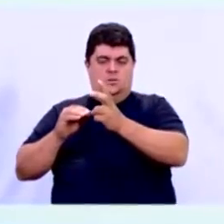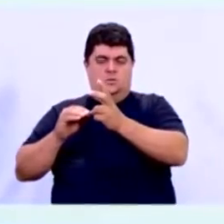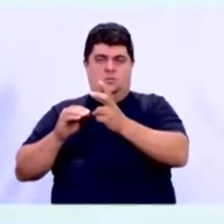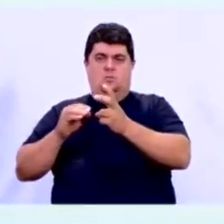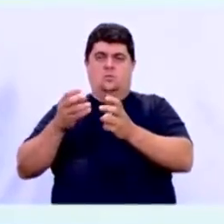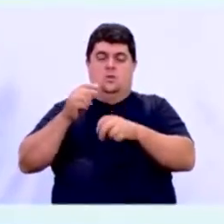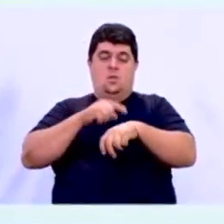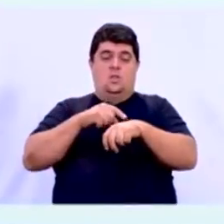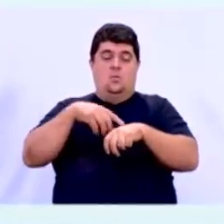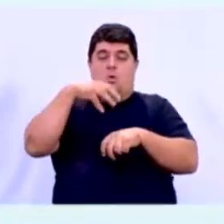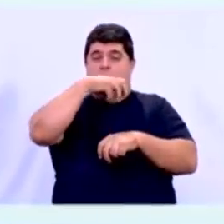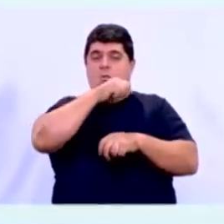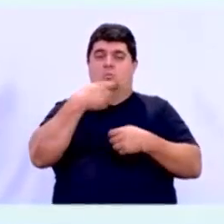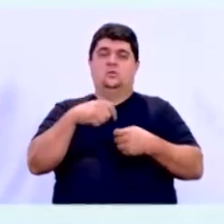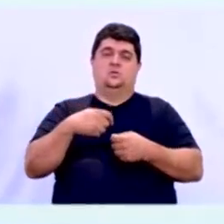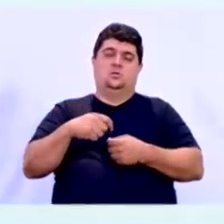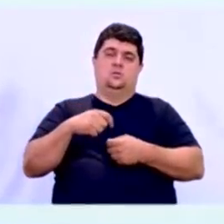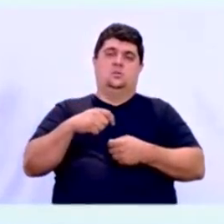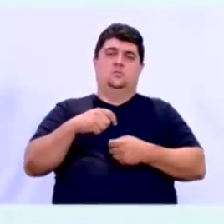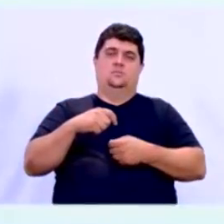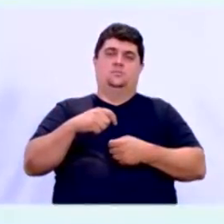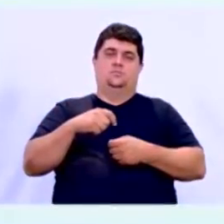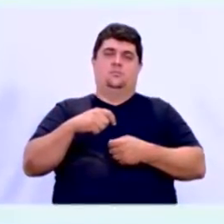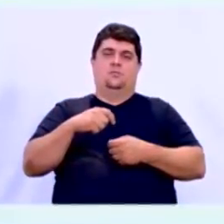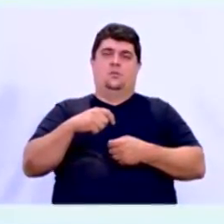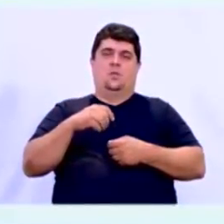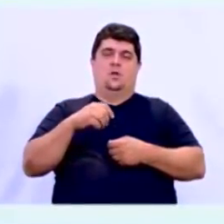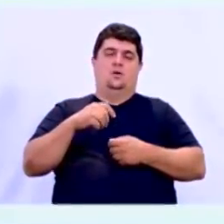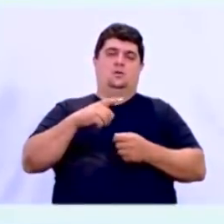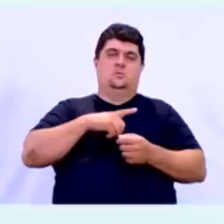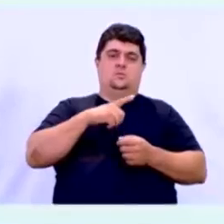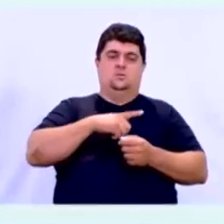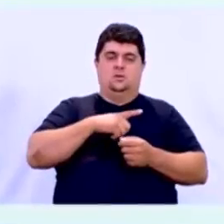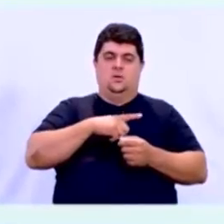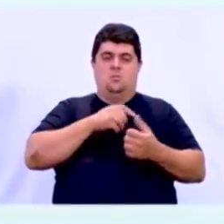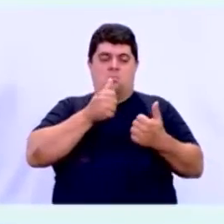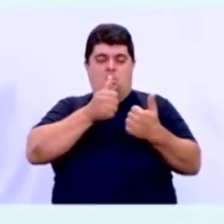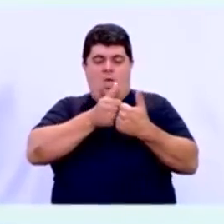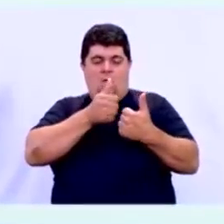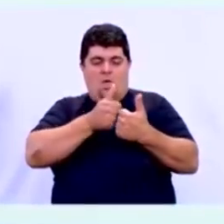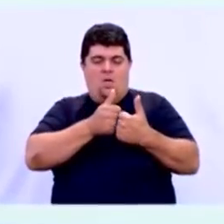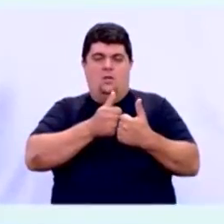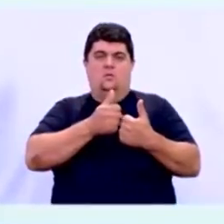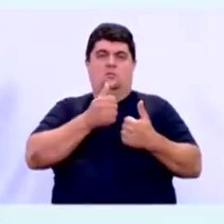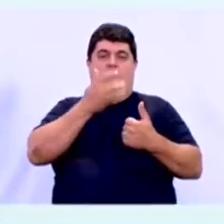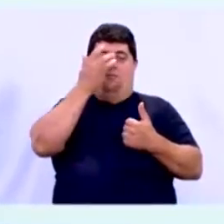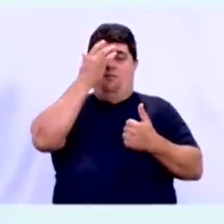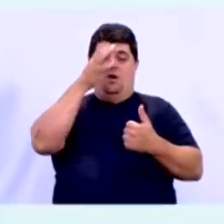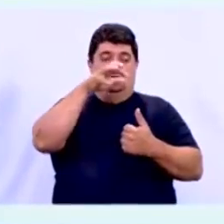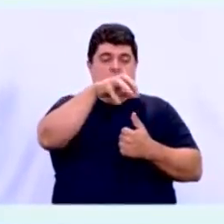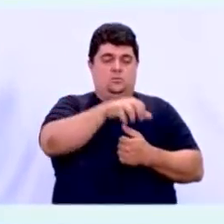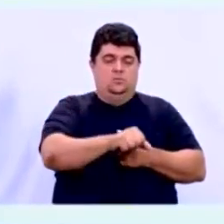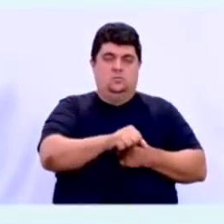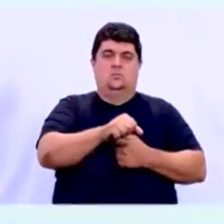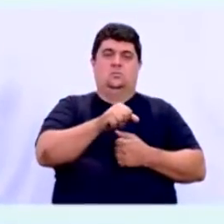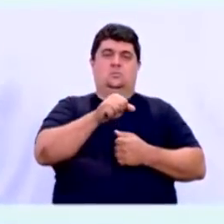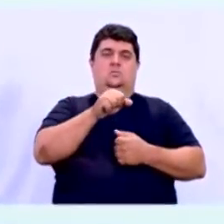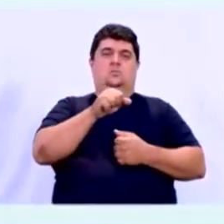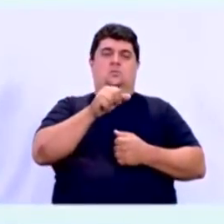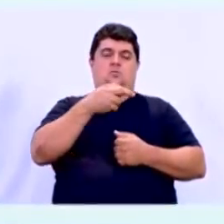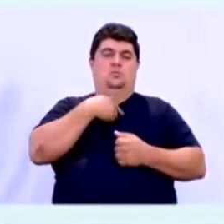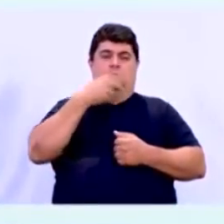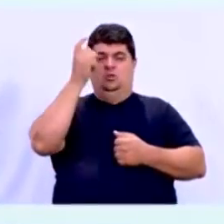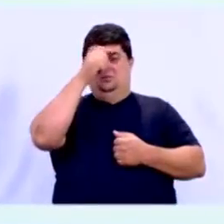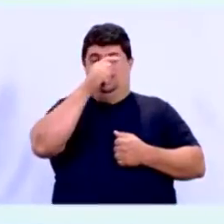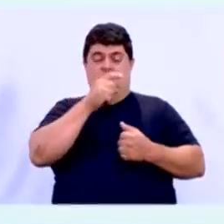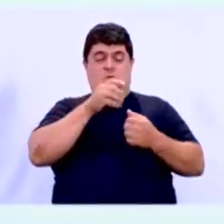o tempo, tá? Algo que esteja acessível, né, mais prontamente para que possa ser utilizado, e que isso vai aumentar